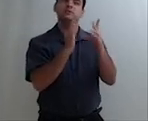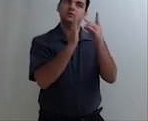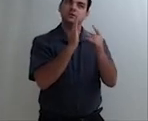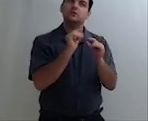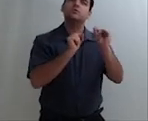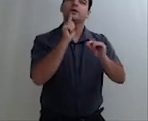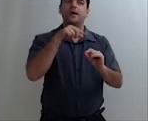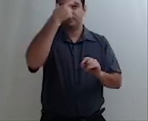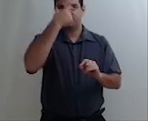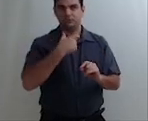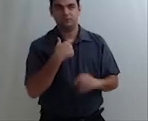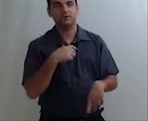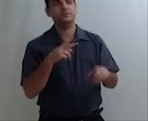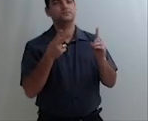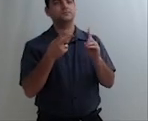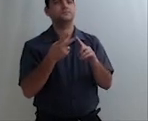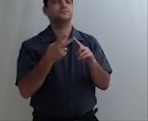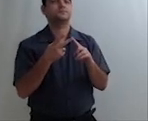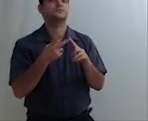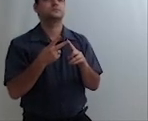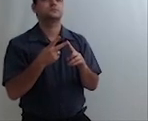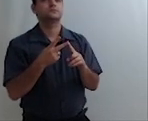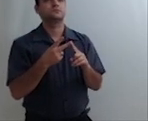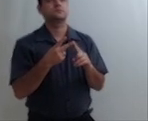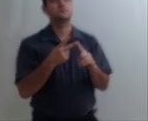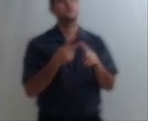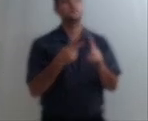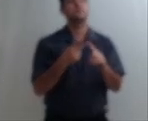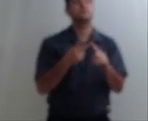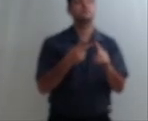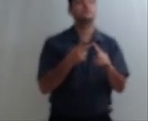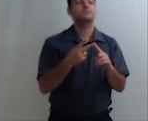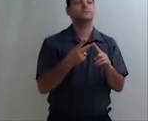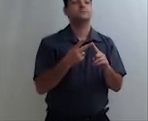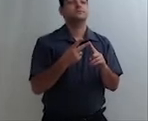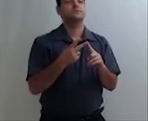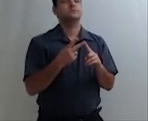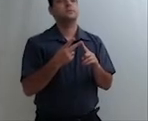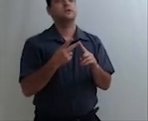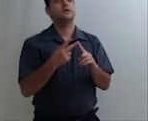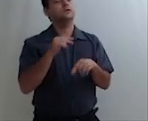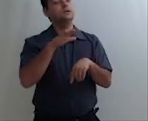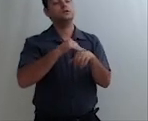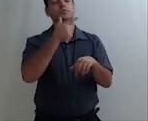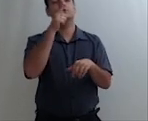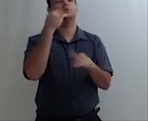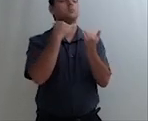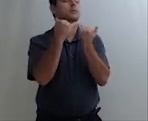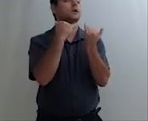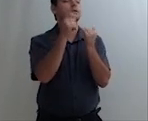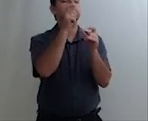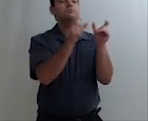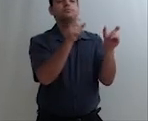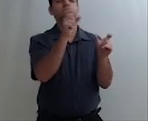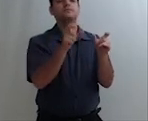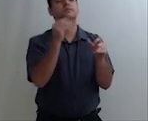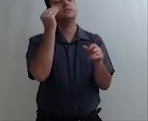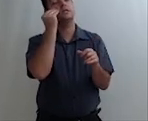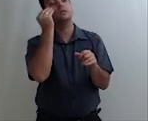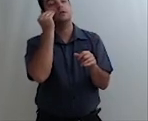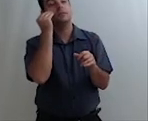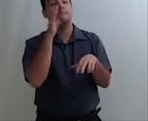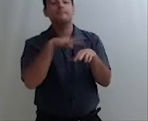serão do do da da pessoa ser reconhecida E que sejam colocadas pessoas sempre que possível